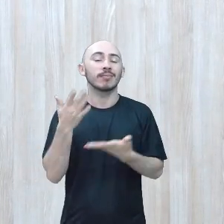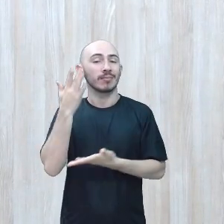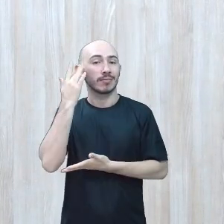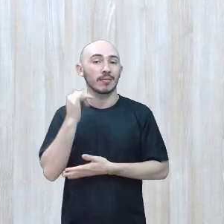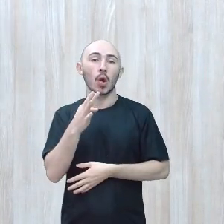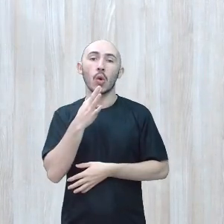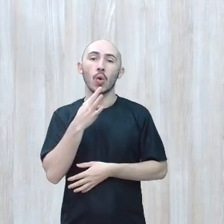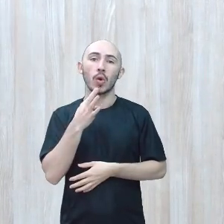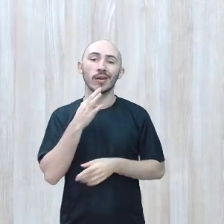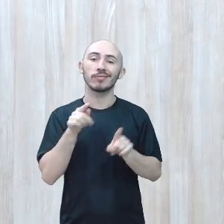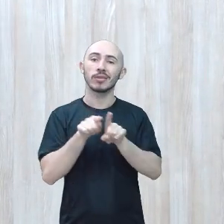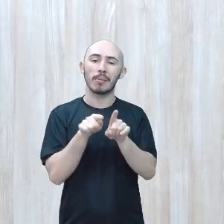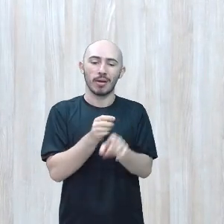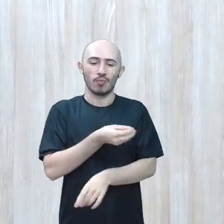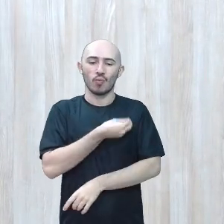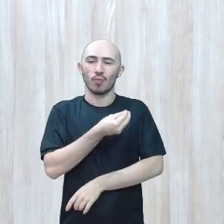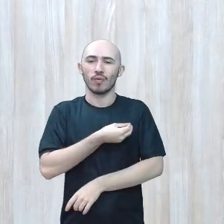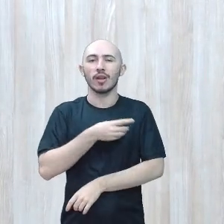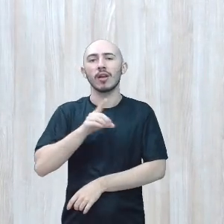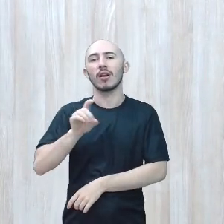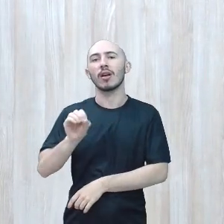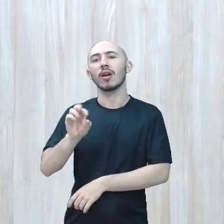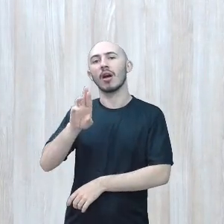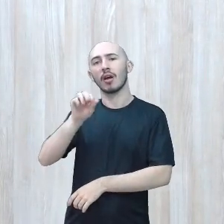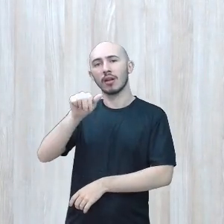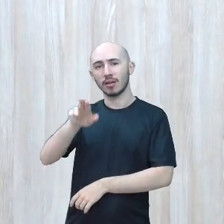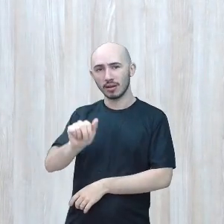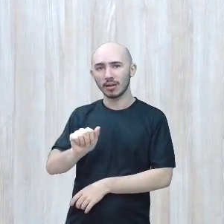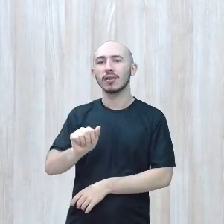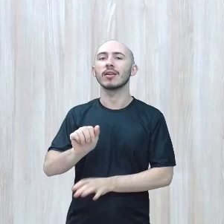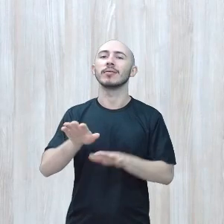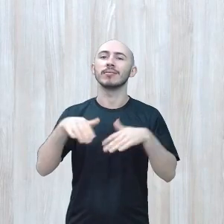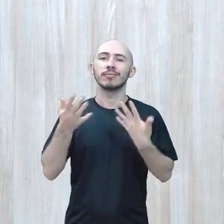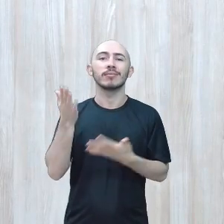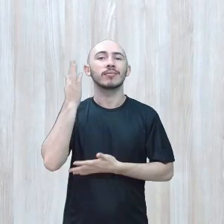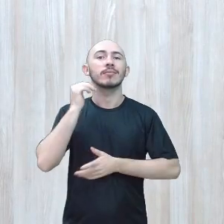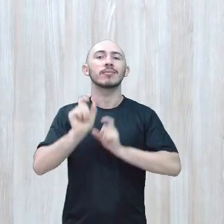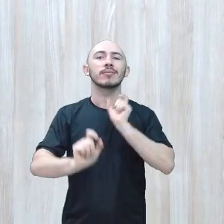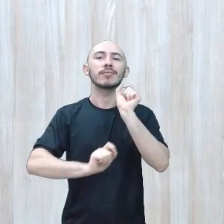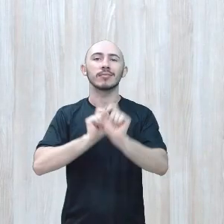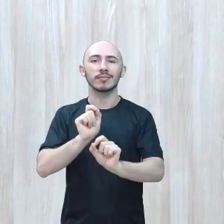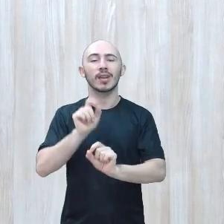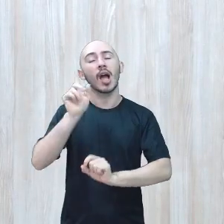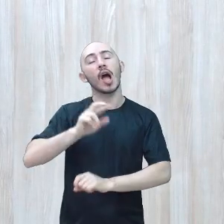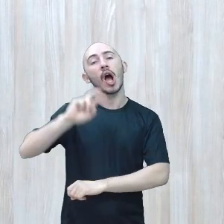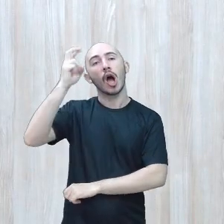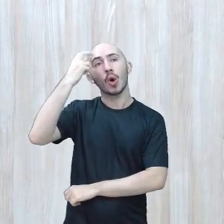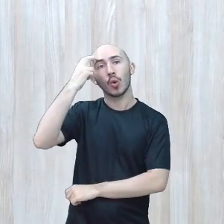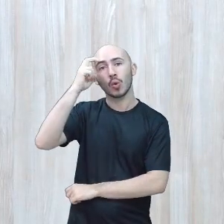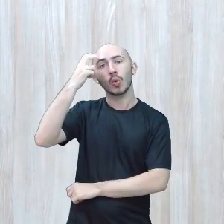quem conhece, quem vive em dorama, sabe que isso é a cultura,